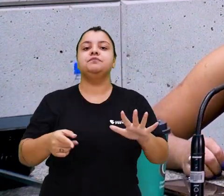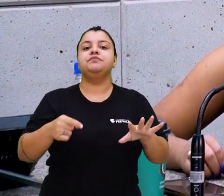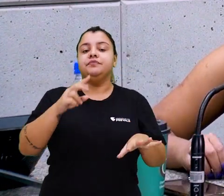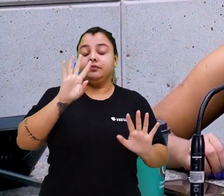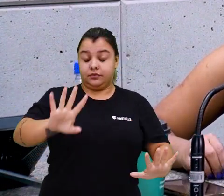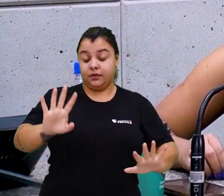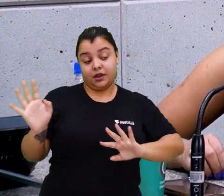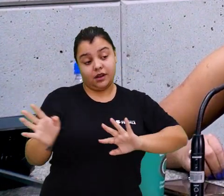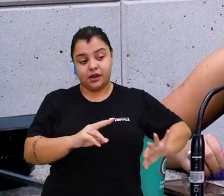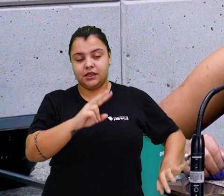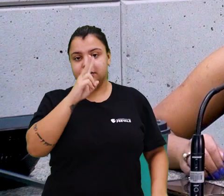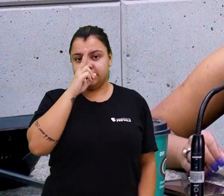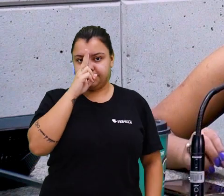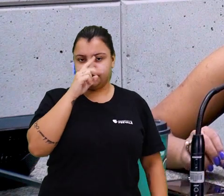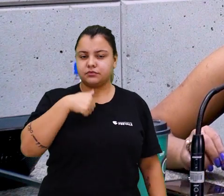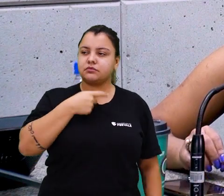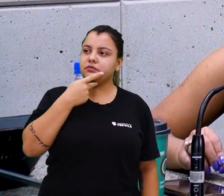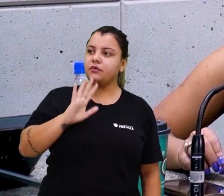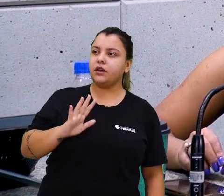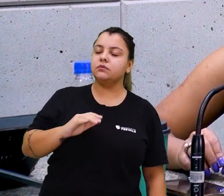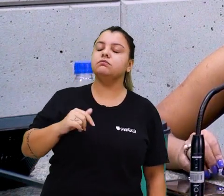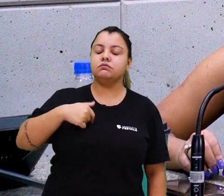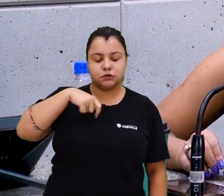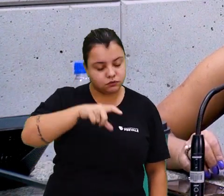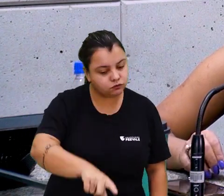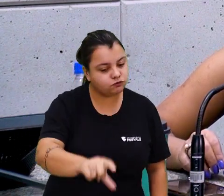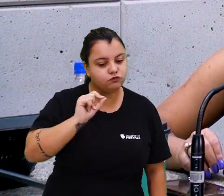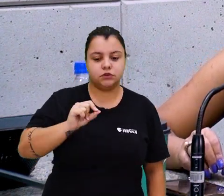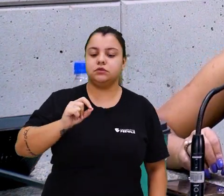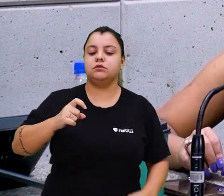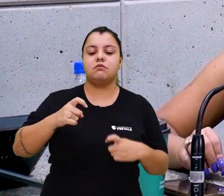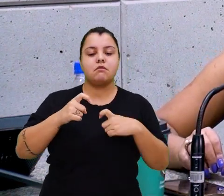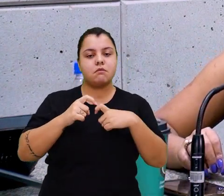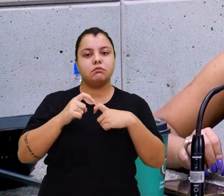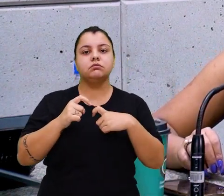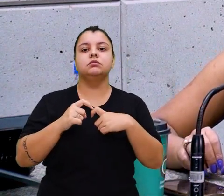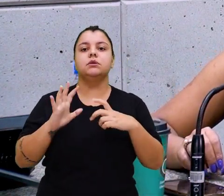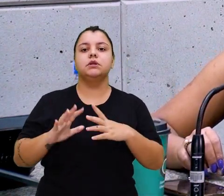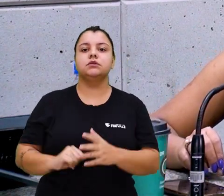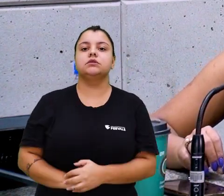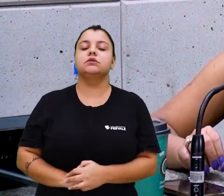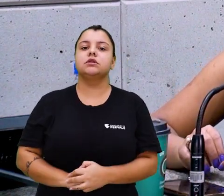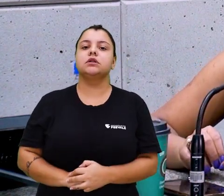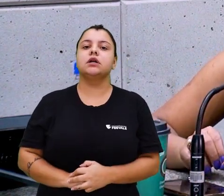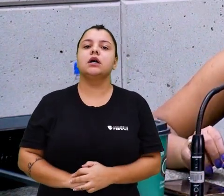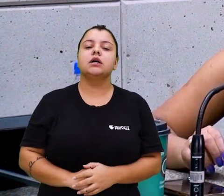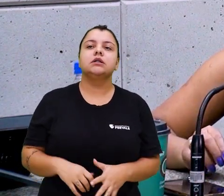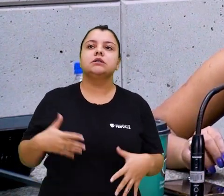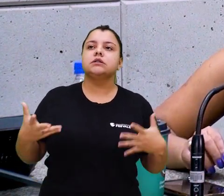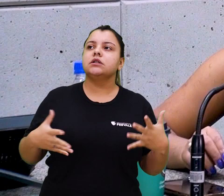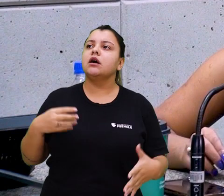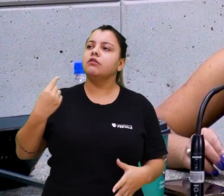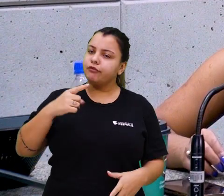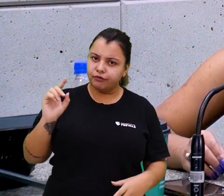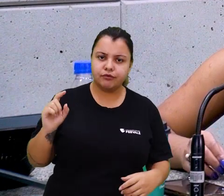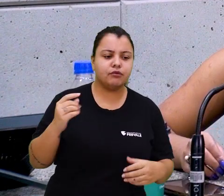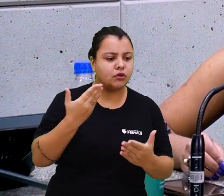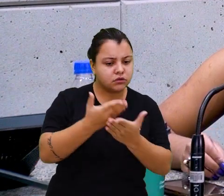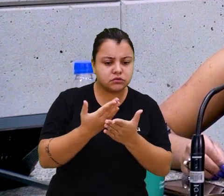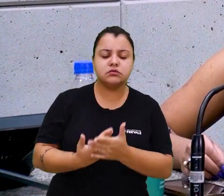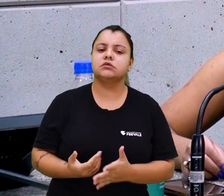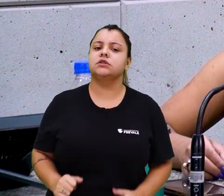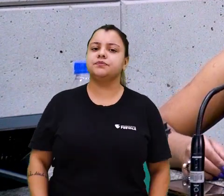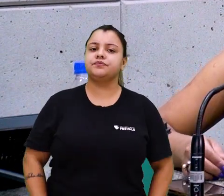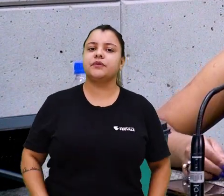médio eu né Falei não vou fazer medicina eu acho que é isso aí ã vou estudar para isso né daí